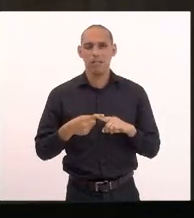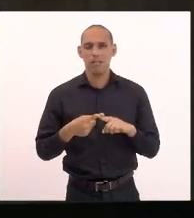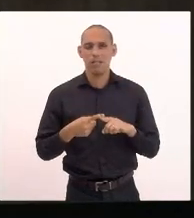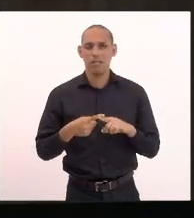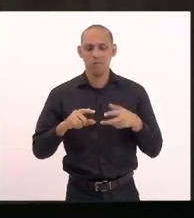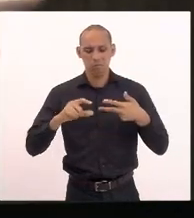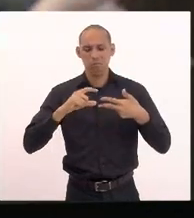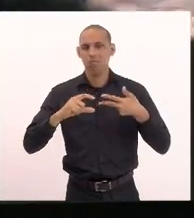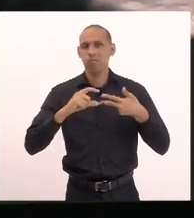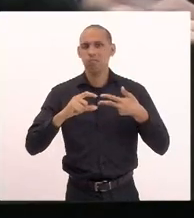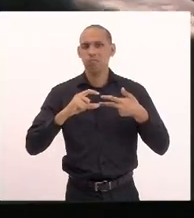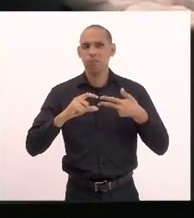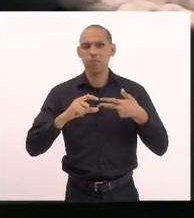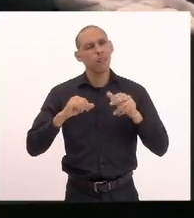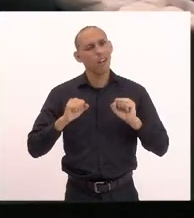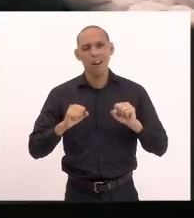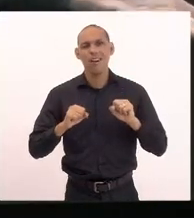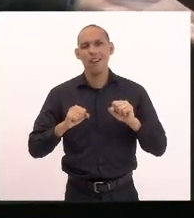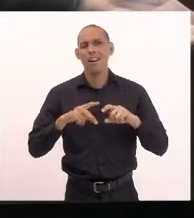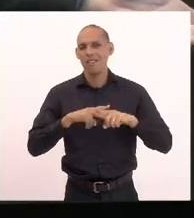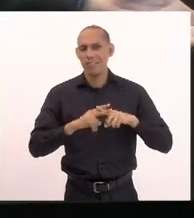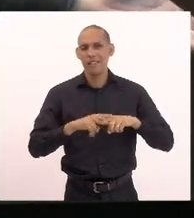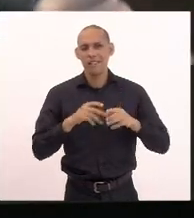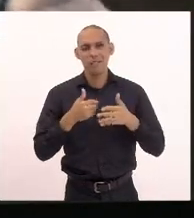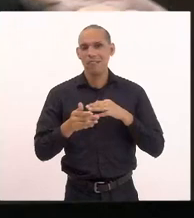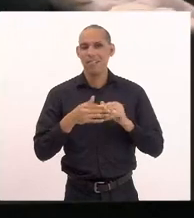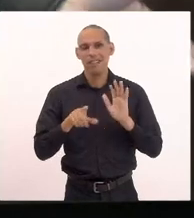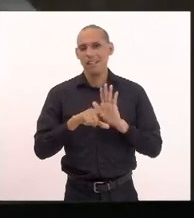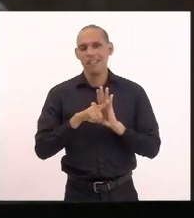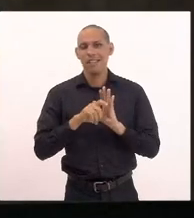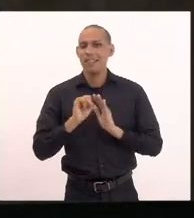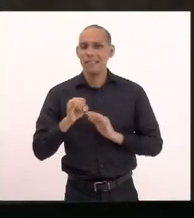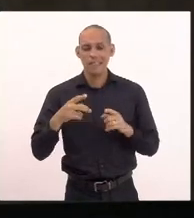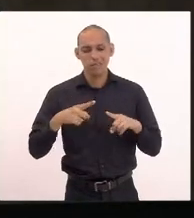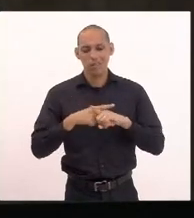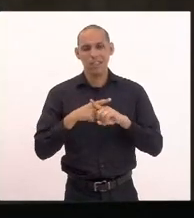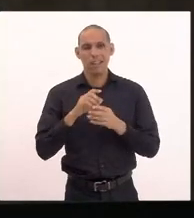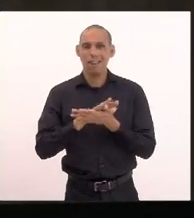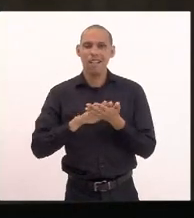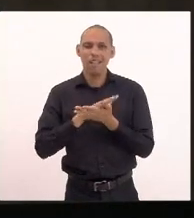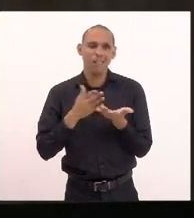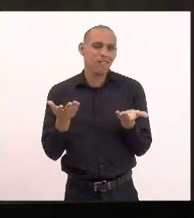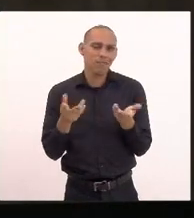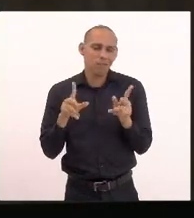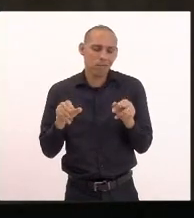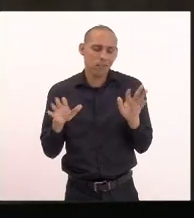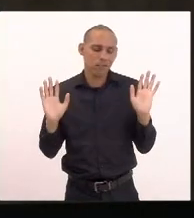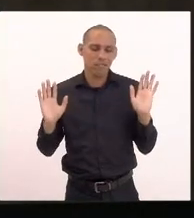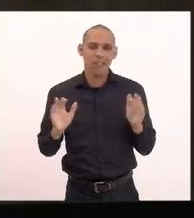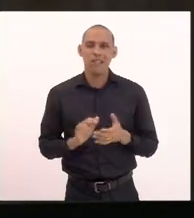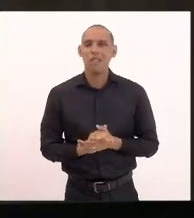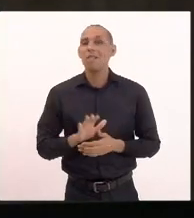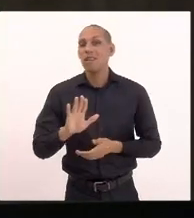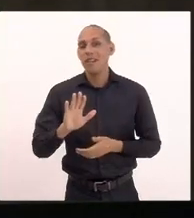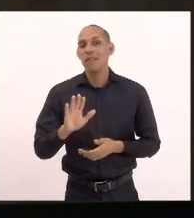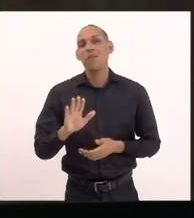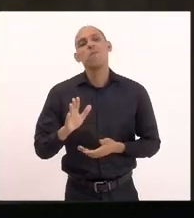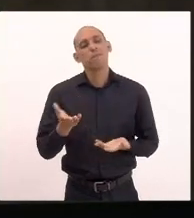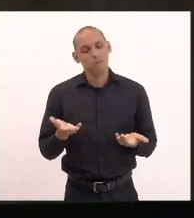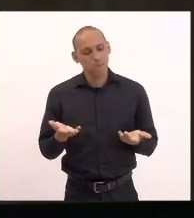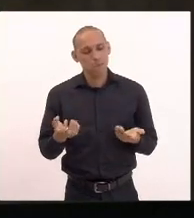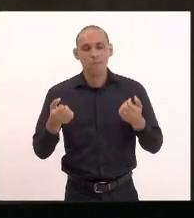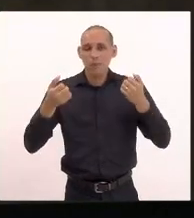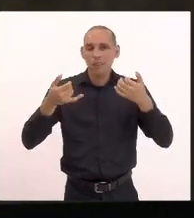Poder Executivo já pode regulamentar qualquer lei, desde que não a contrarie. Então, é chover no molhado. Mas, assim mesmo,